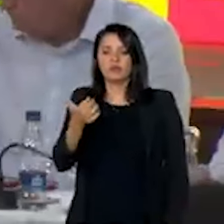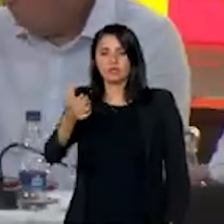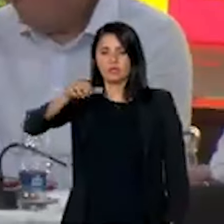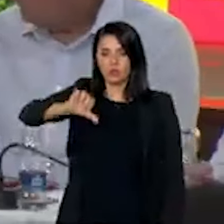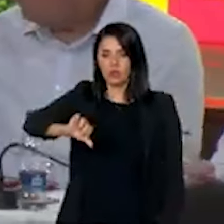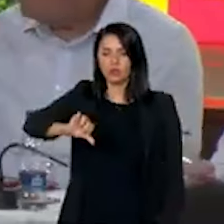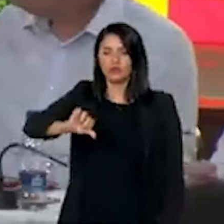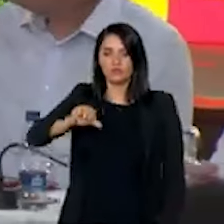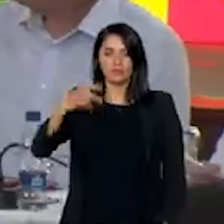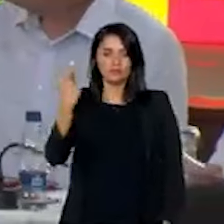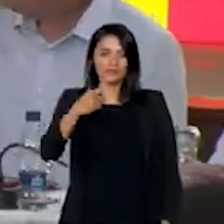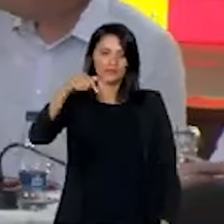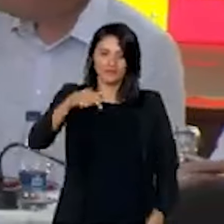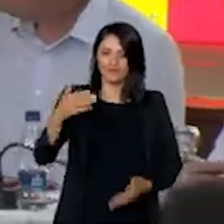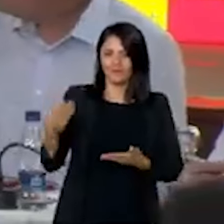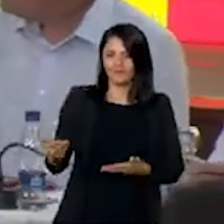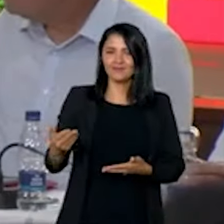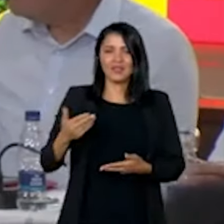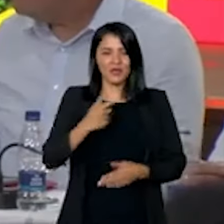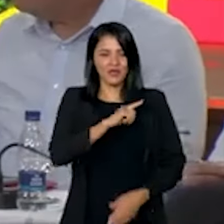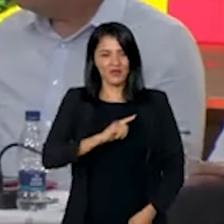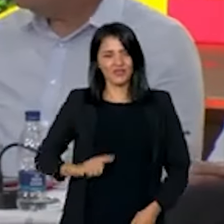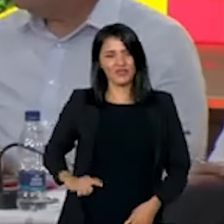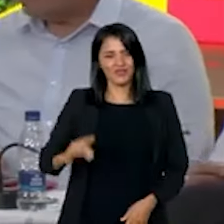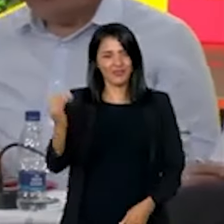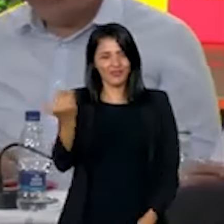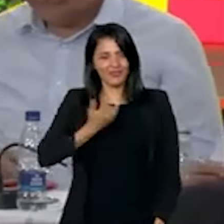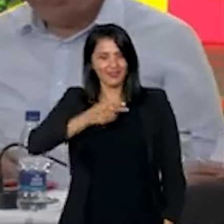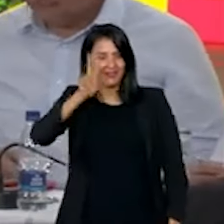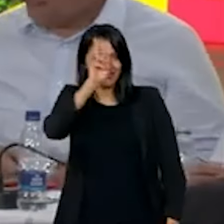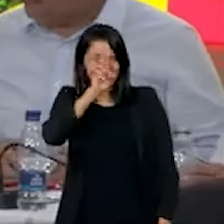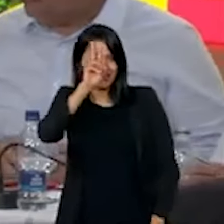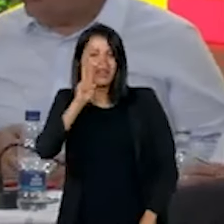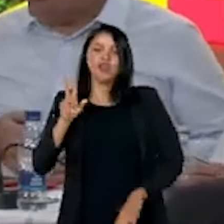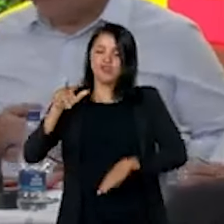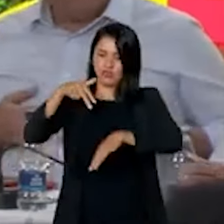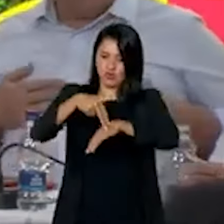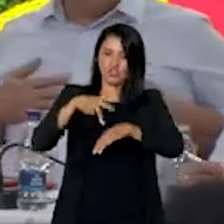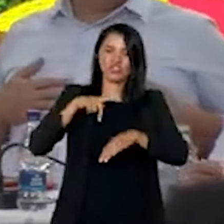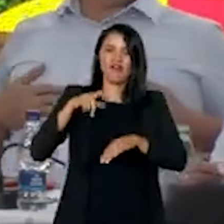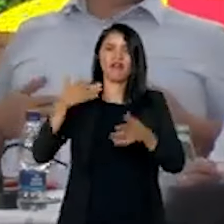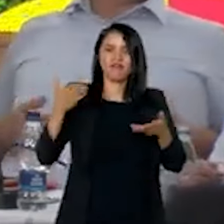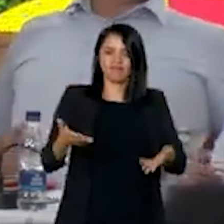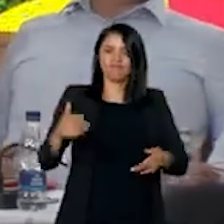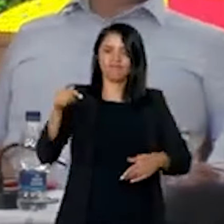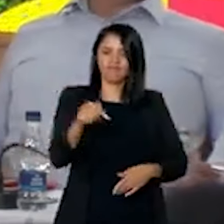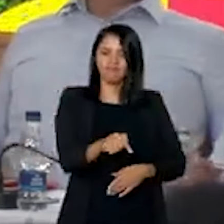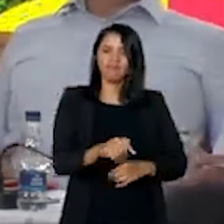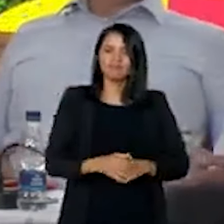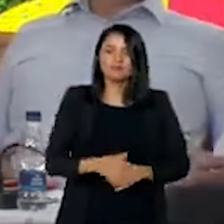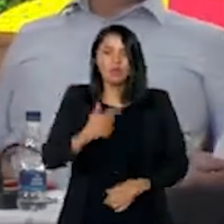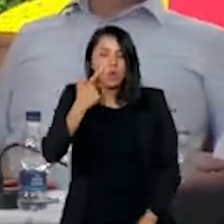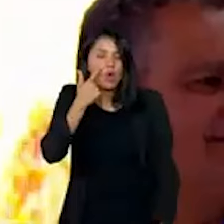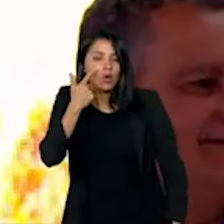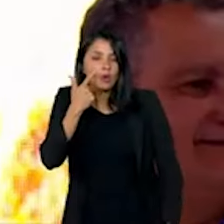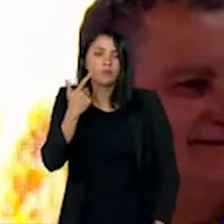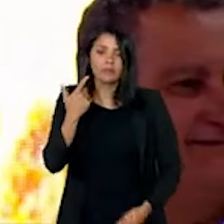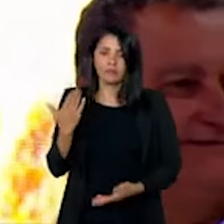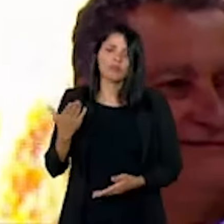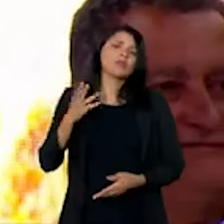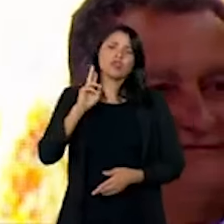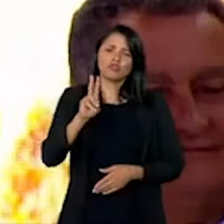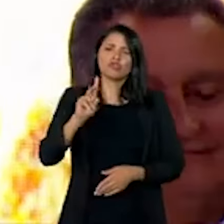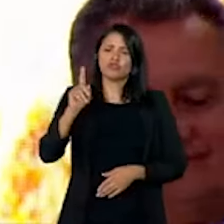BR-319. Está aqui. O governador estava me lembrando e eu já estava aqui, na minha página aqui. Veja, eu já